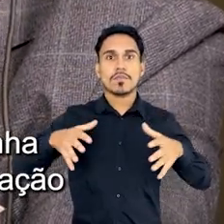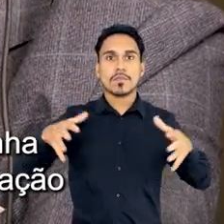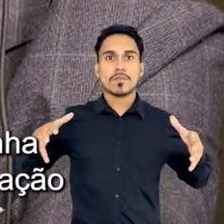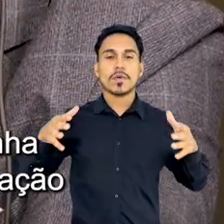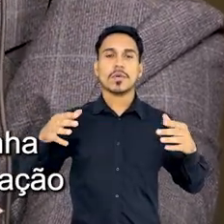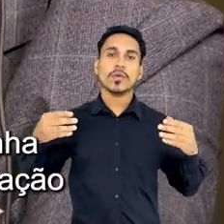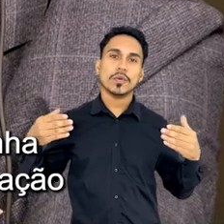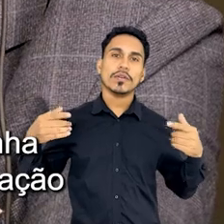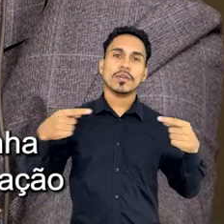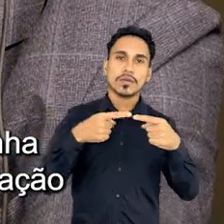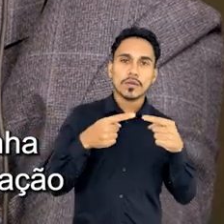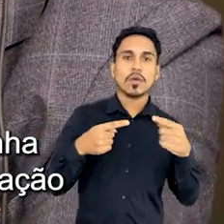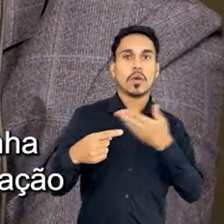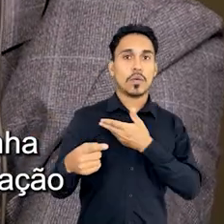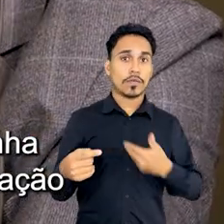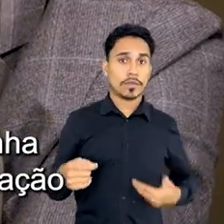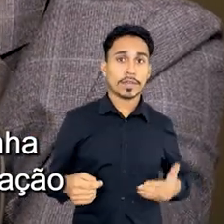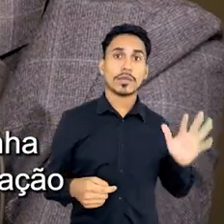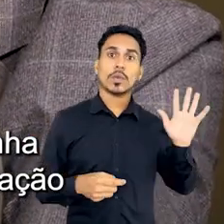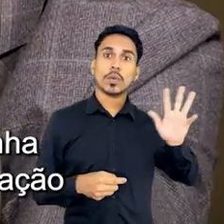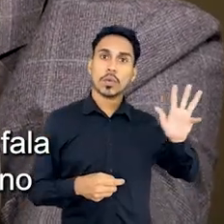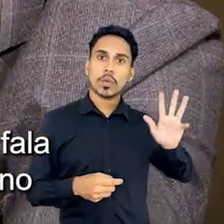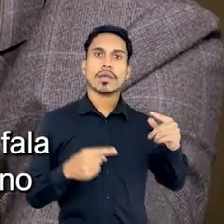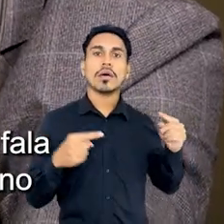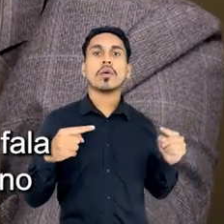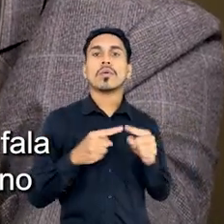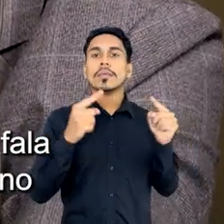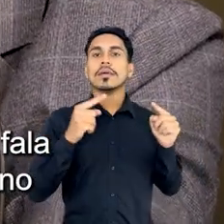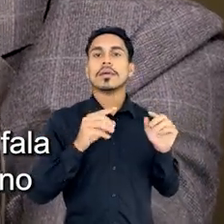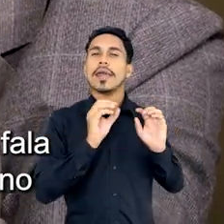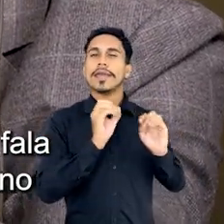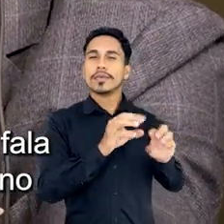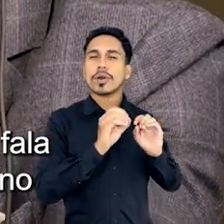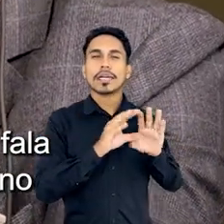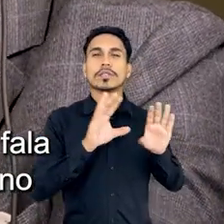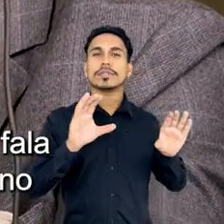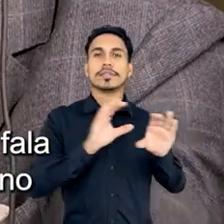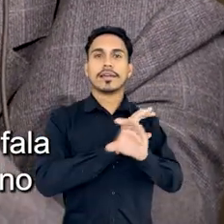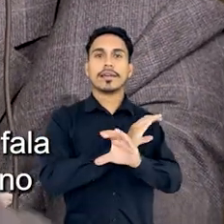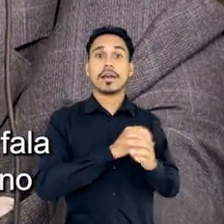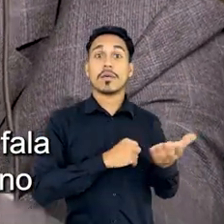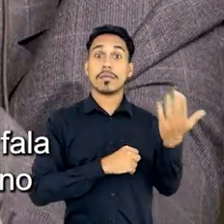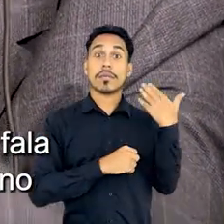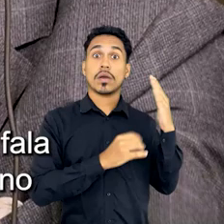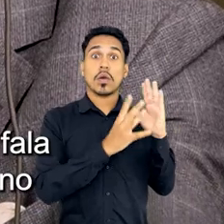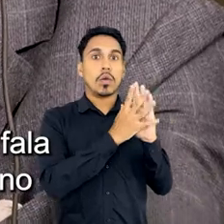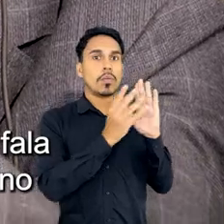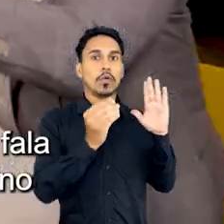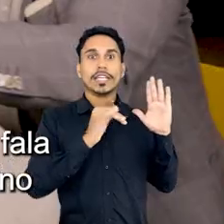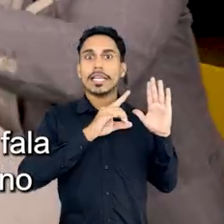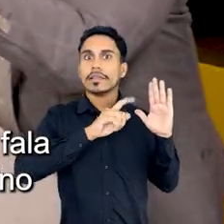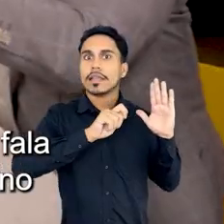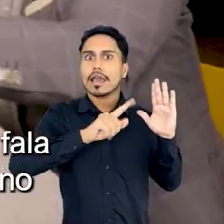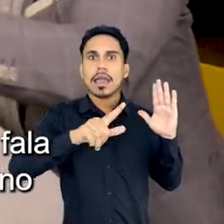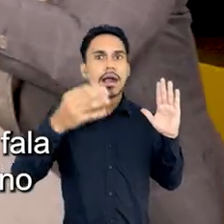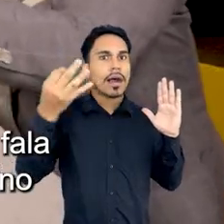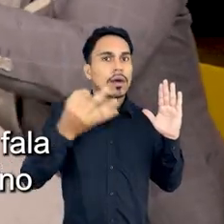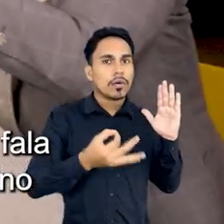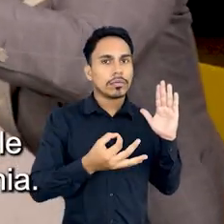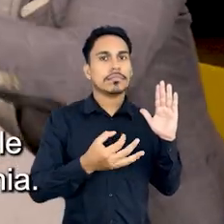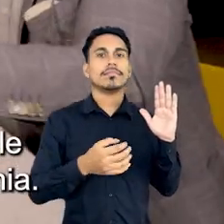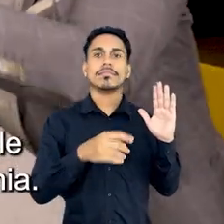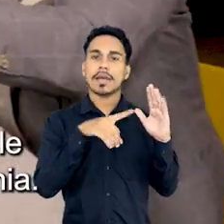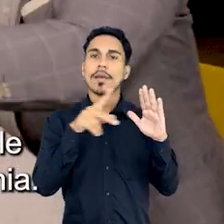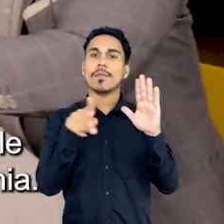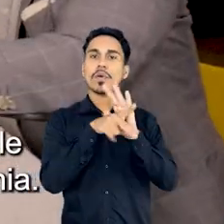governos do Lula tinha muito a ver com o conceito do que era uma educação integral era muito conceitual o modelo que se fala ideal paraa Educação Básica brasileira